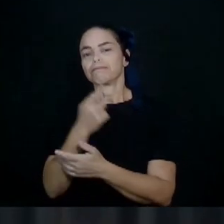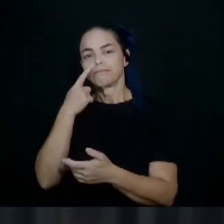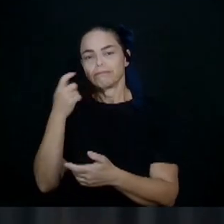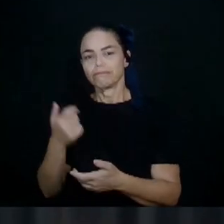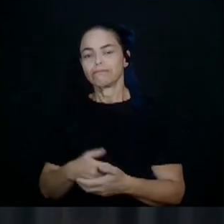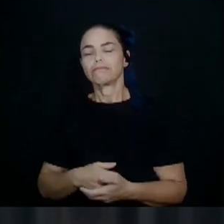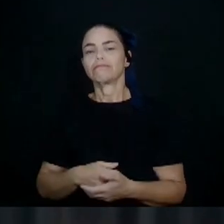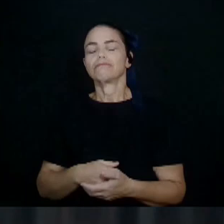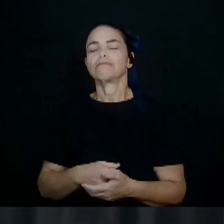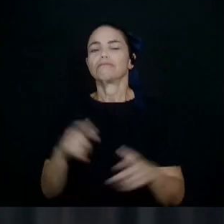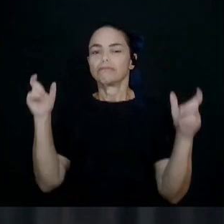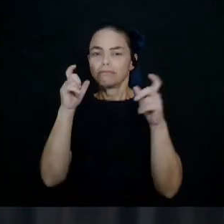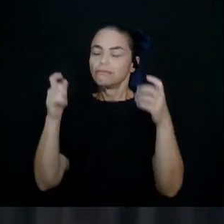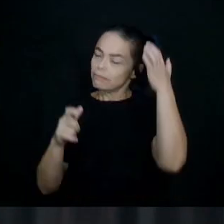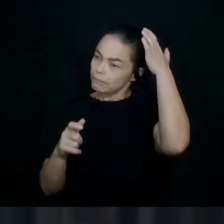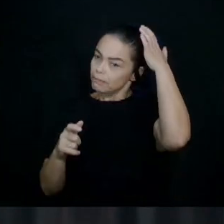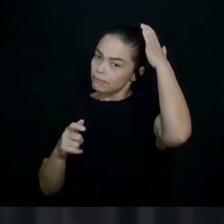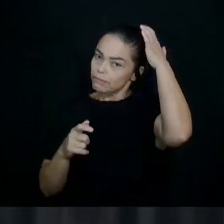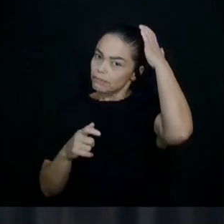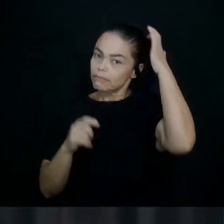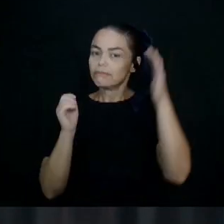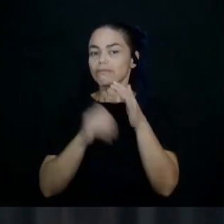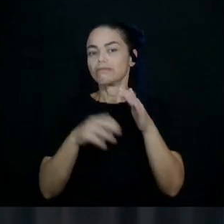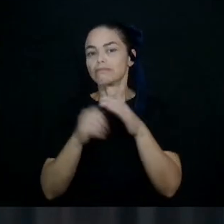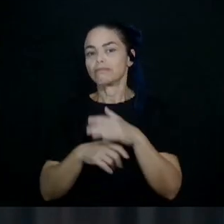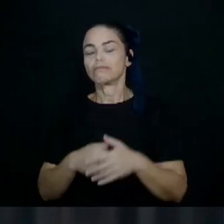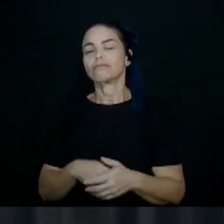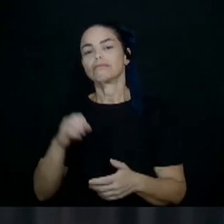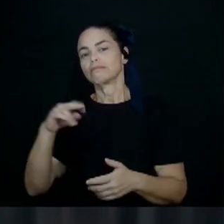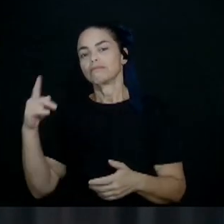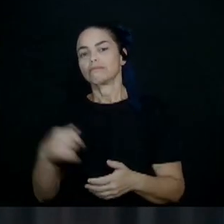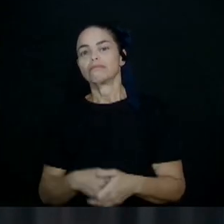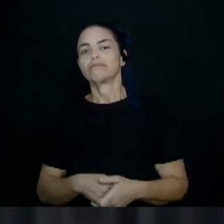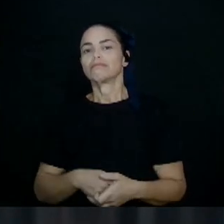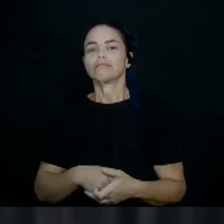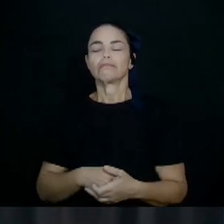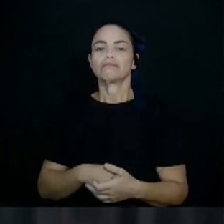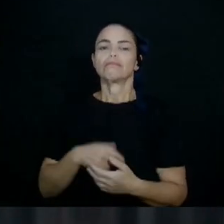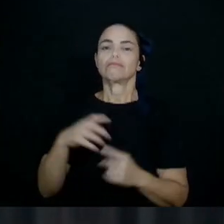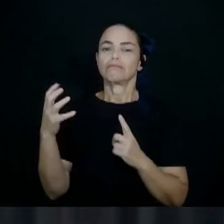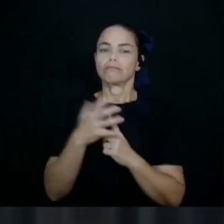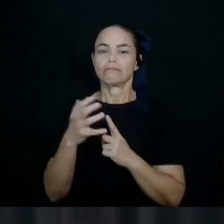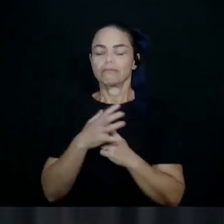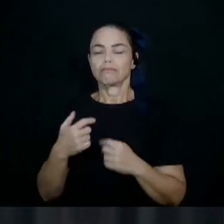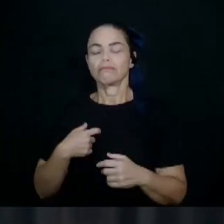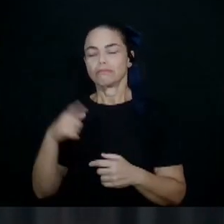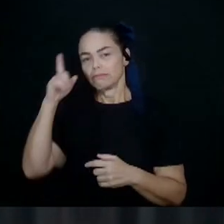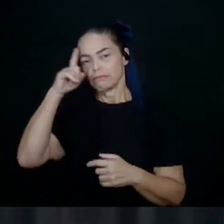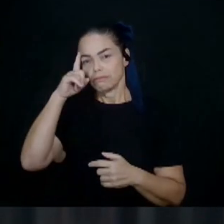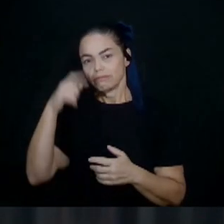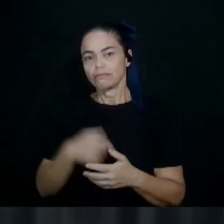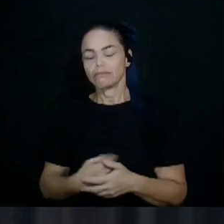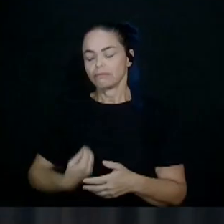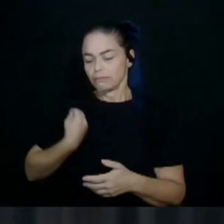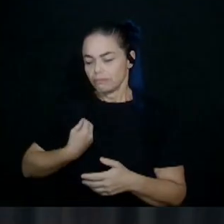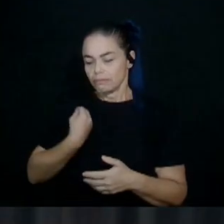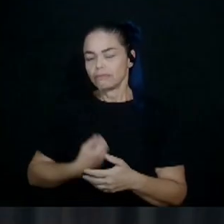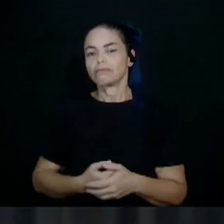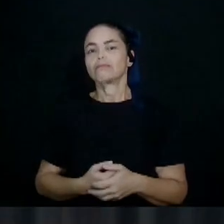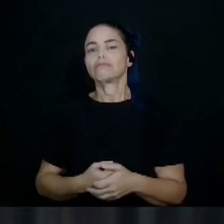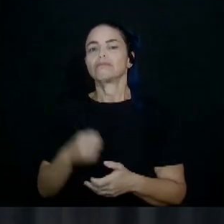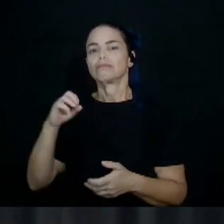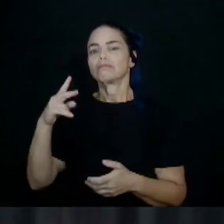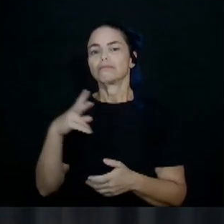de alerta. Eu estou guardando, ok, não está afetando a minha rotina, a minha vida, né? Ou não, eu